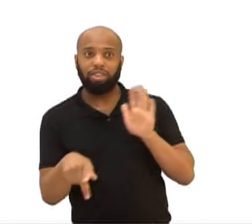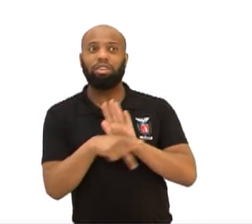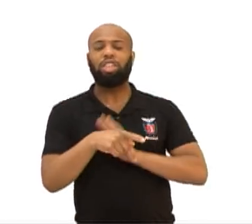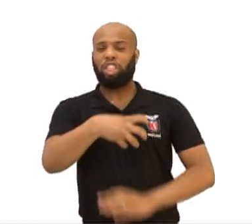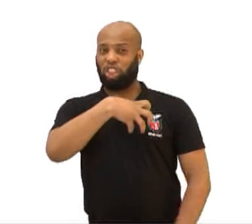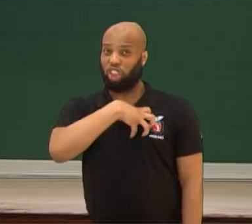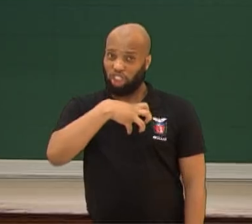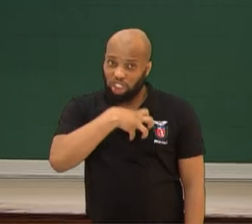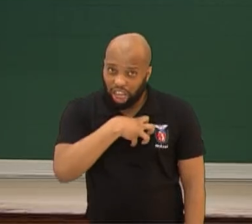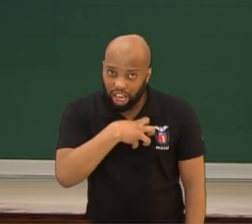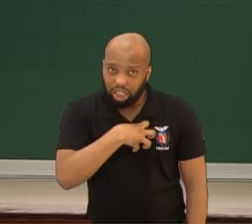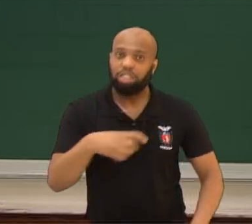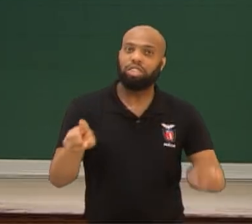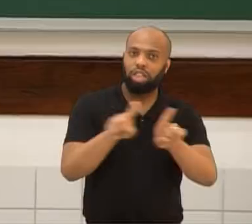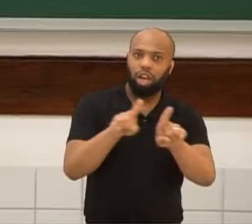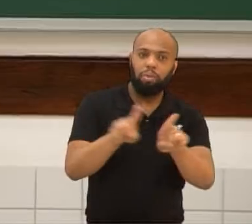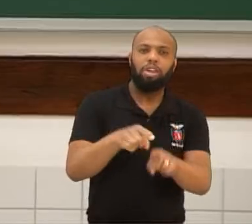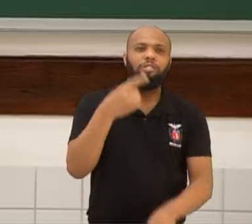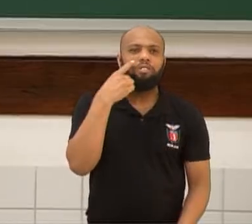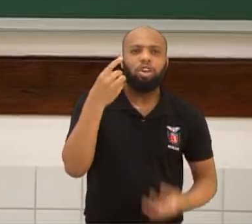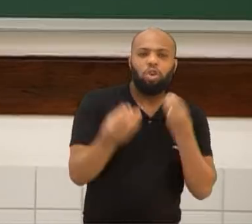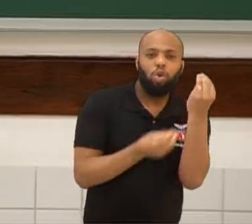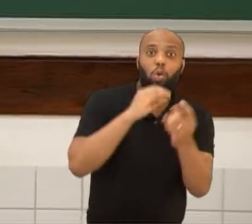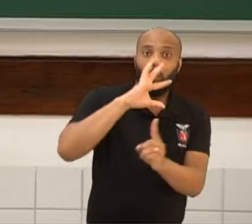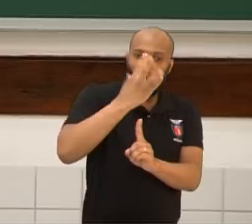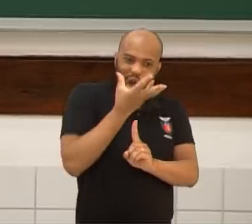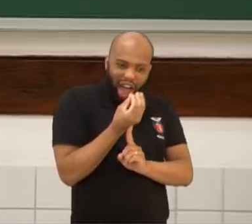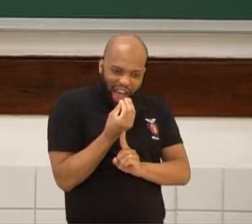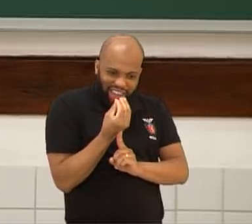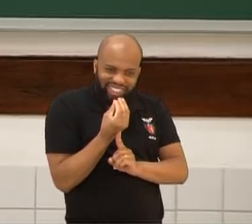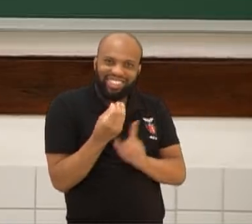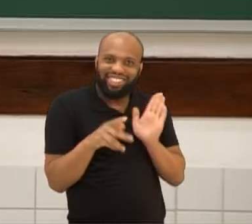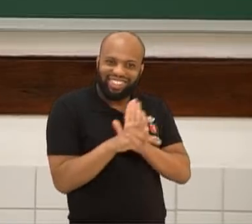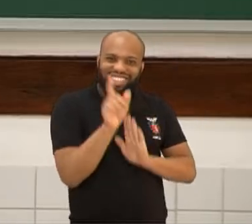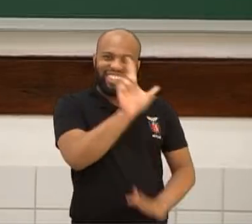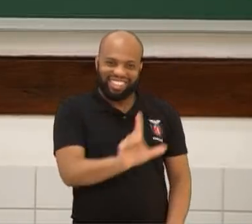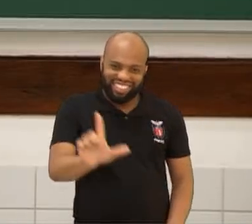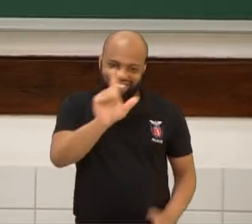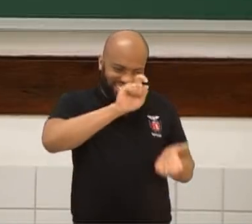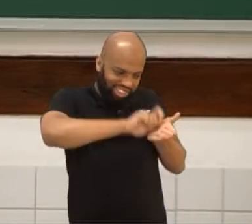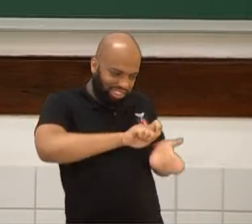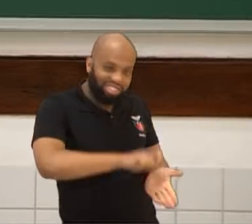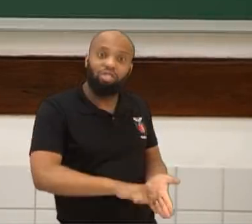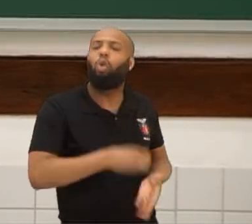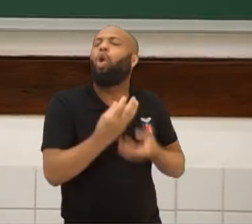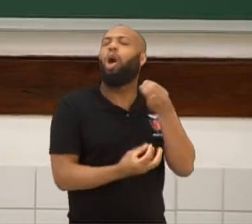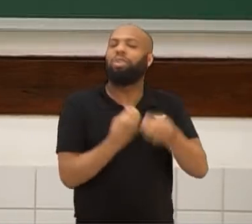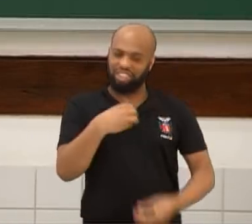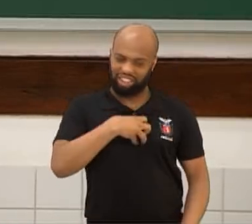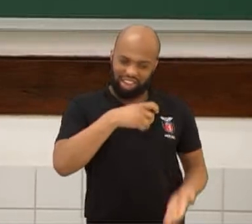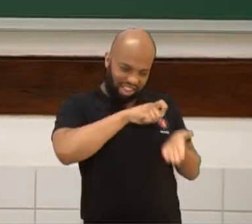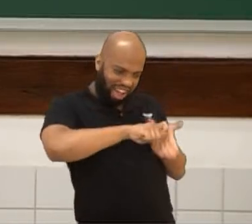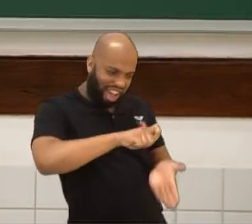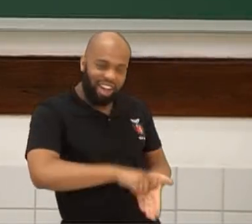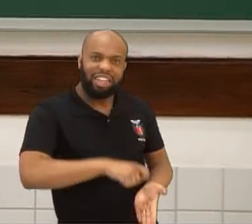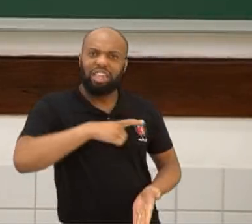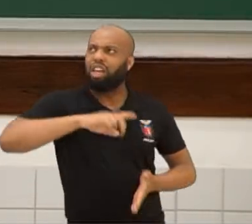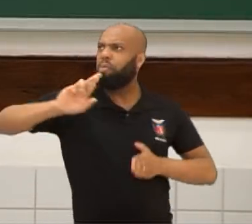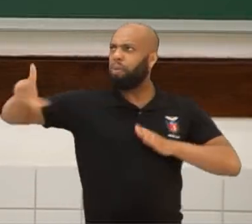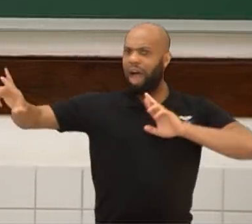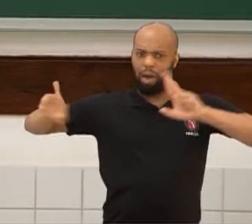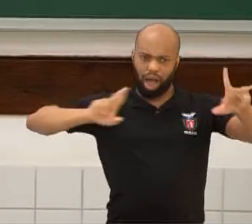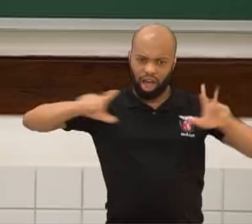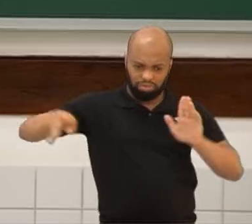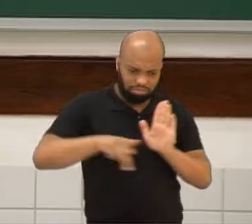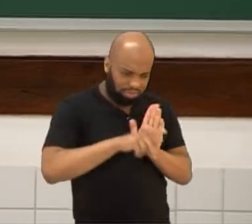estilísticos. Então a gente vai ver como que essa arte literária, essa escrita feita para a literatura, ela se diferencia de